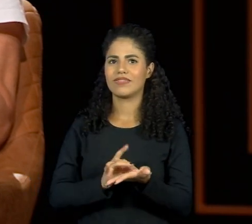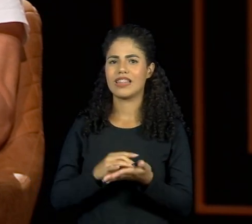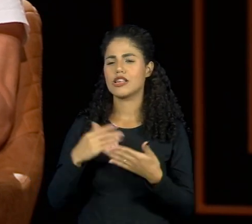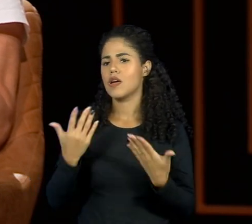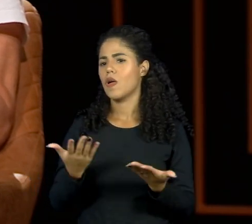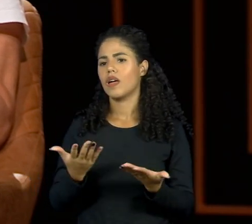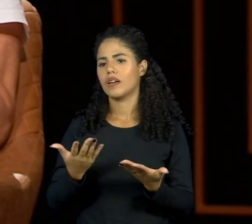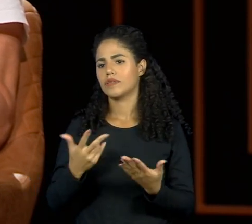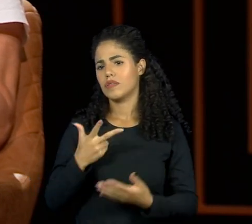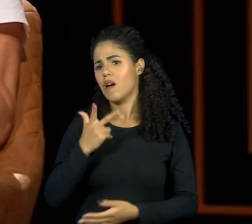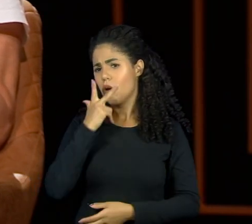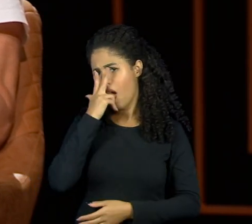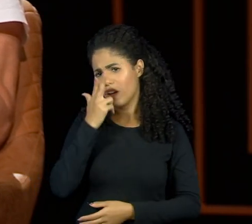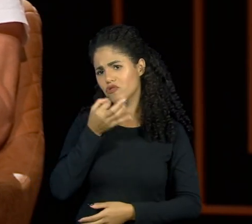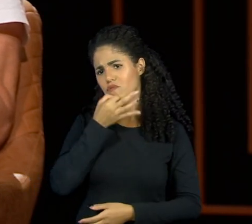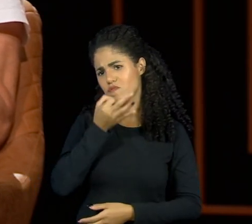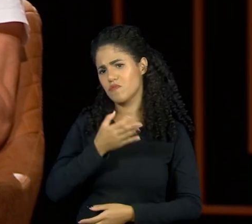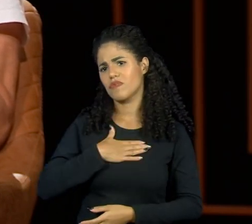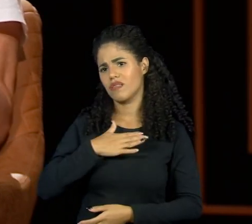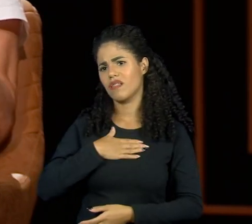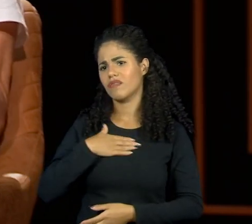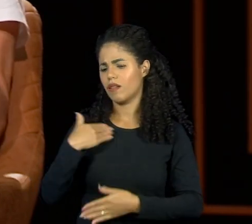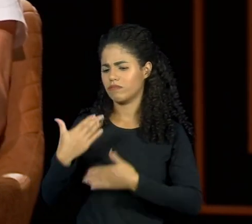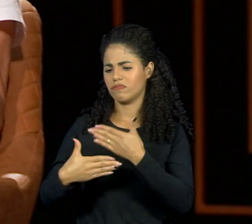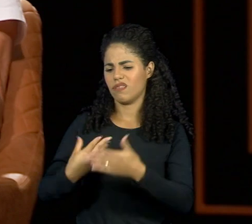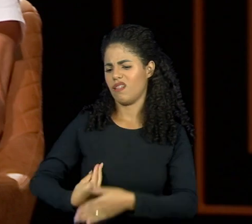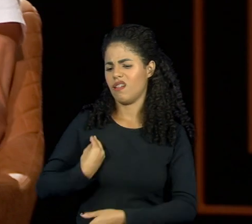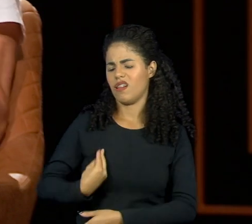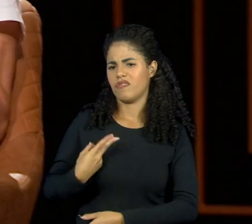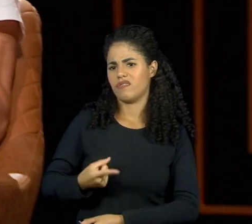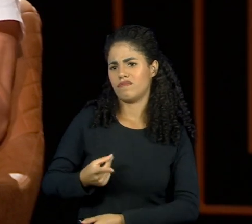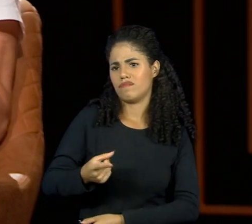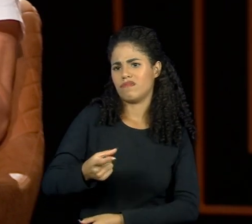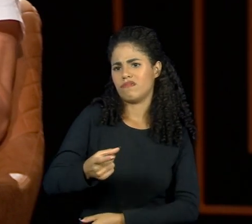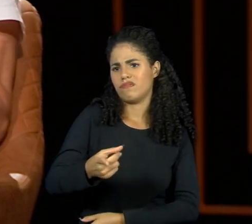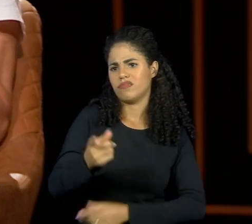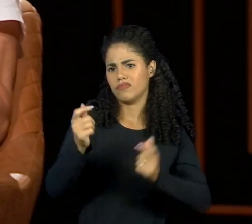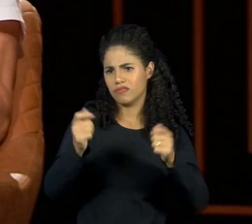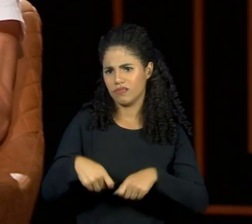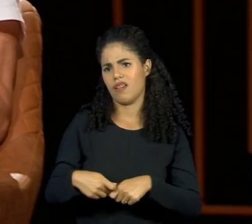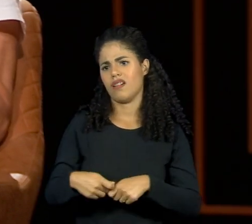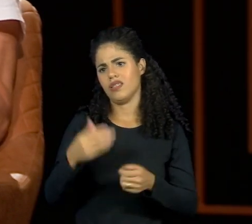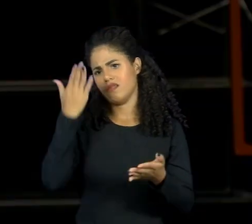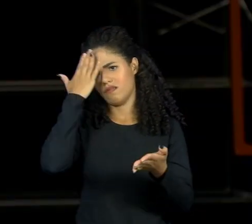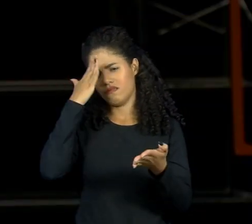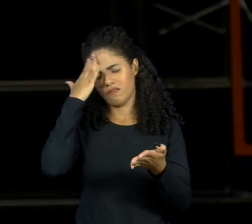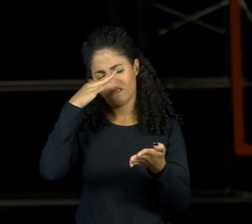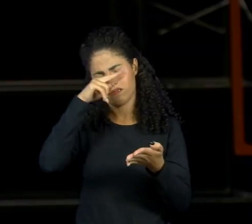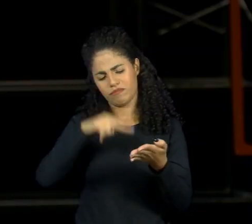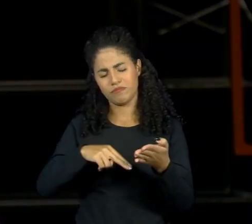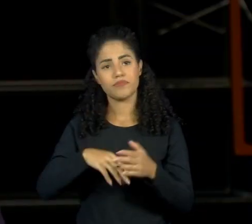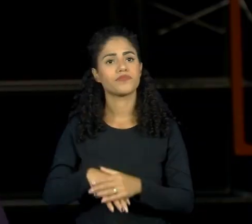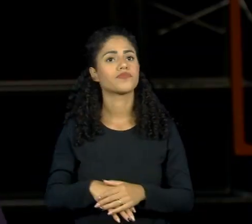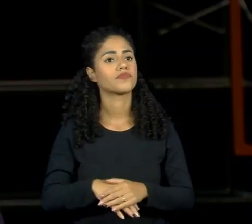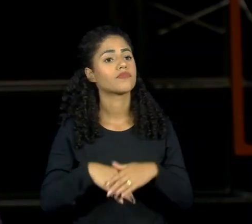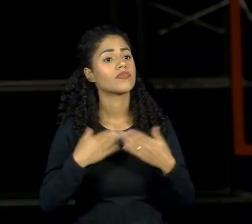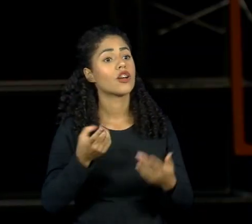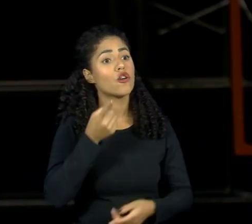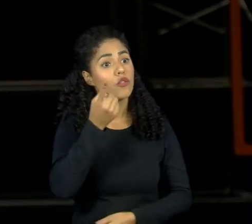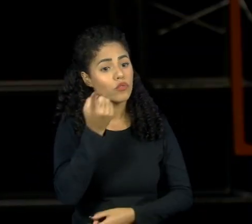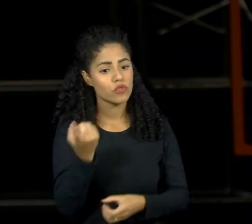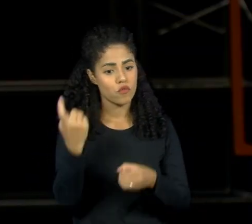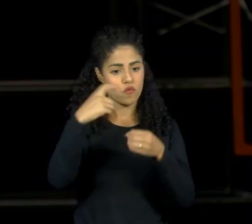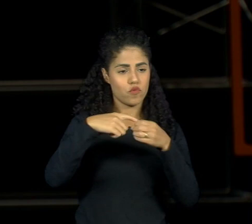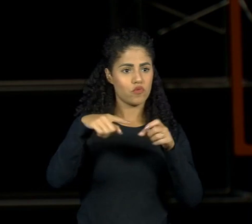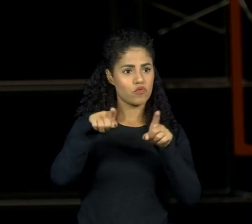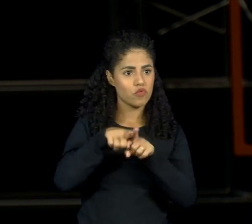que eu acho que pode ser montada o resto da vida. Essa leitura será sempre bem-vinda. Bom, Clarice, você se tornou aquela